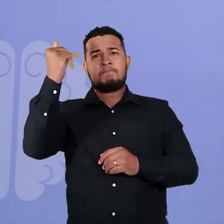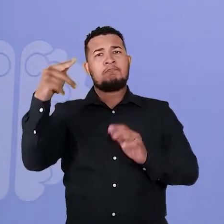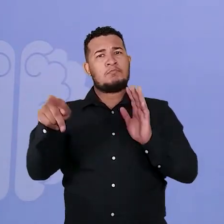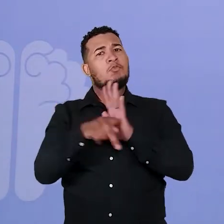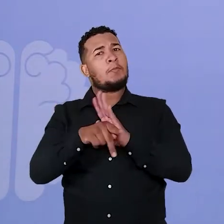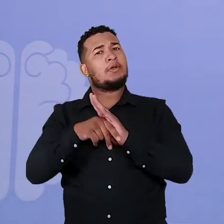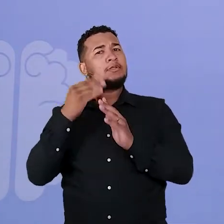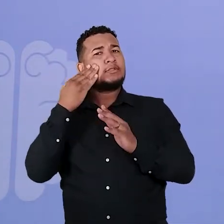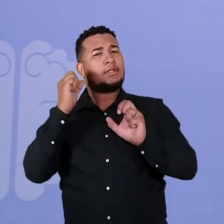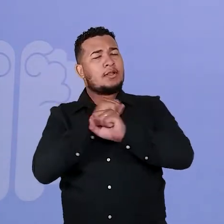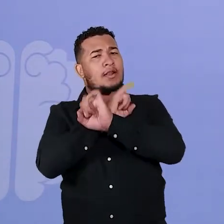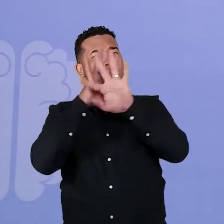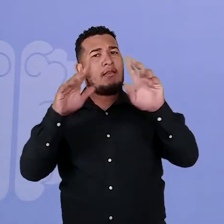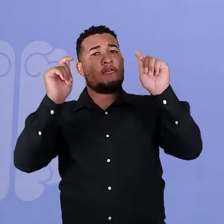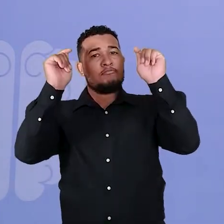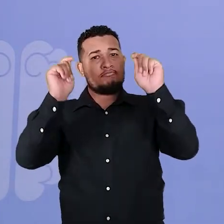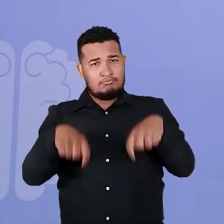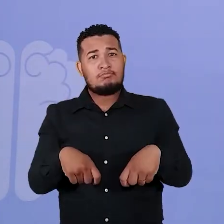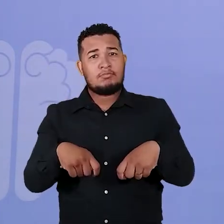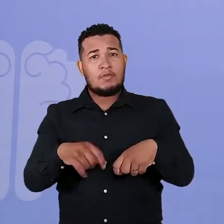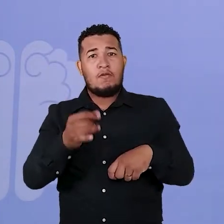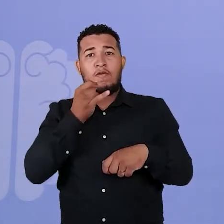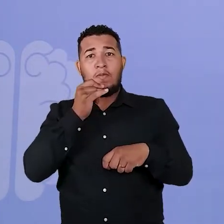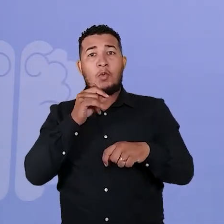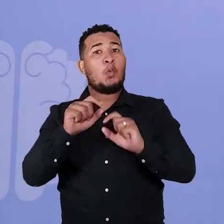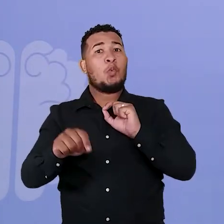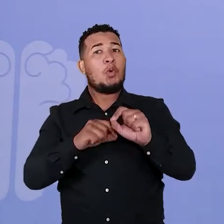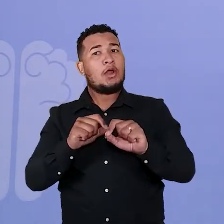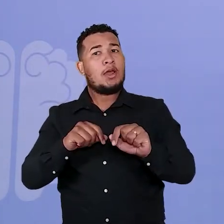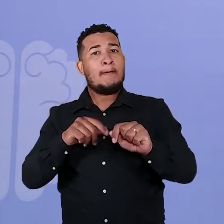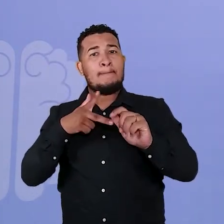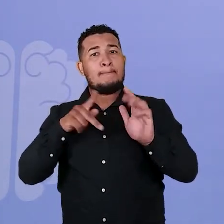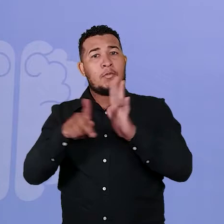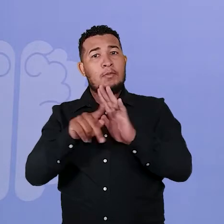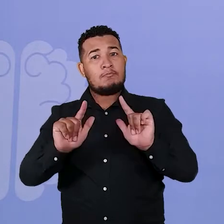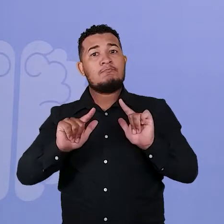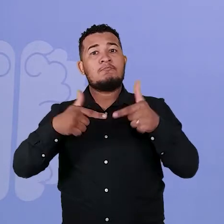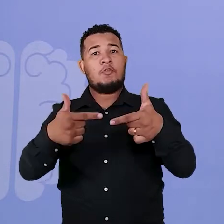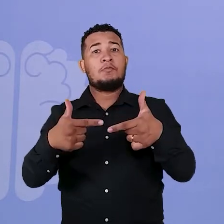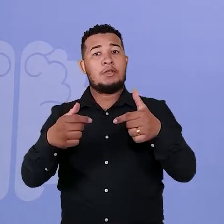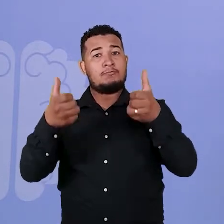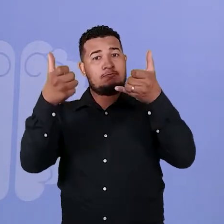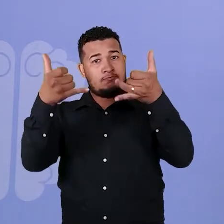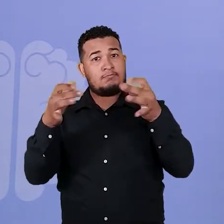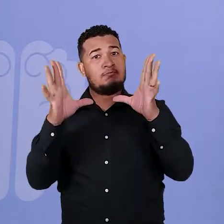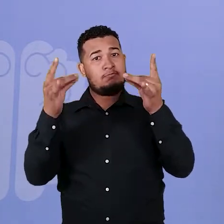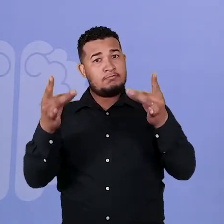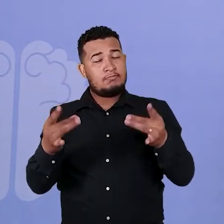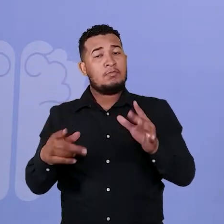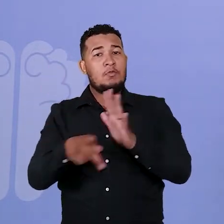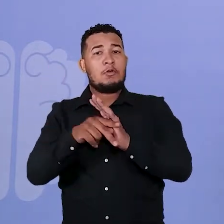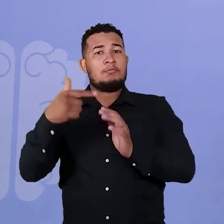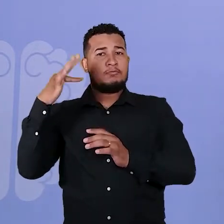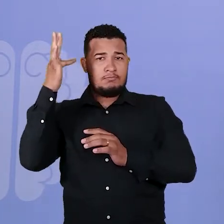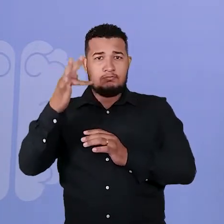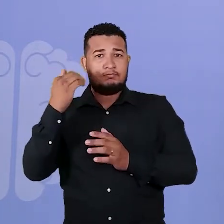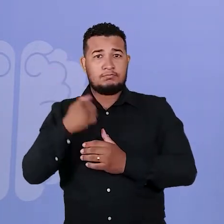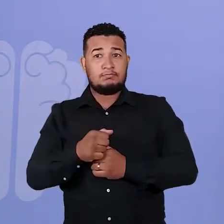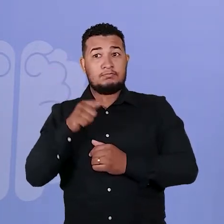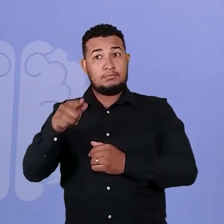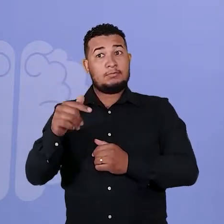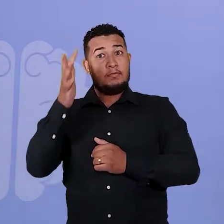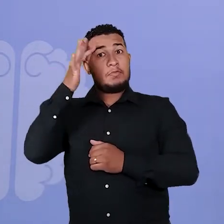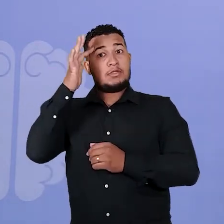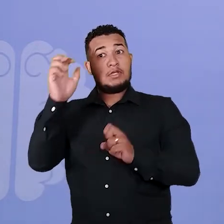para ajudar a gente a entender o que é o movimento característico da filosofia. E ele vai pensar